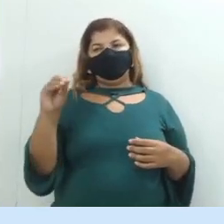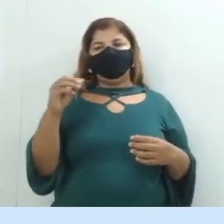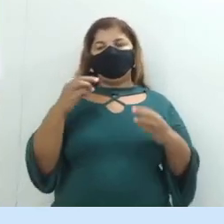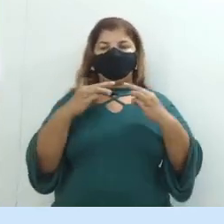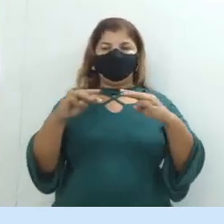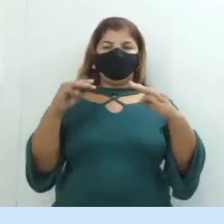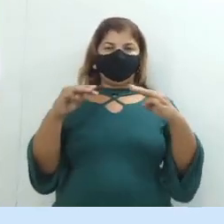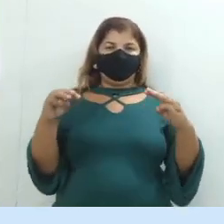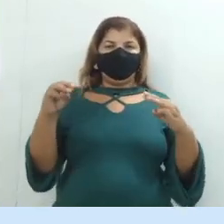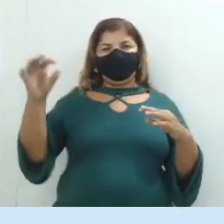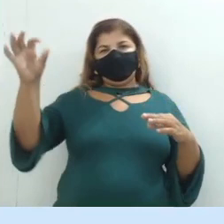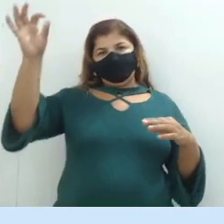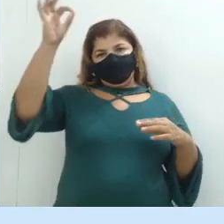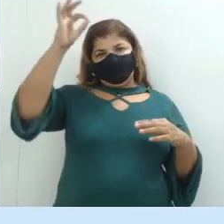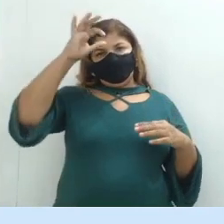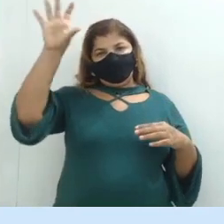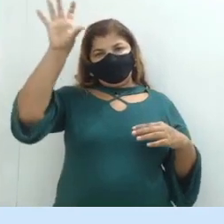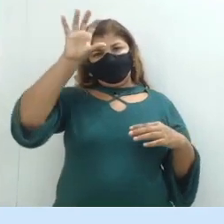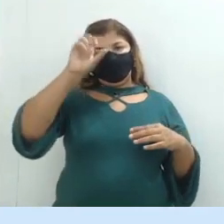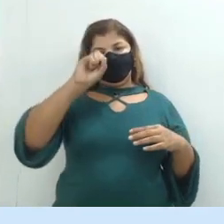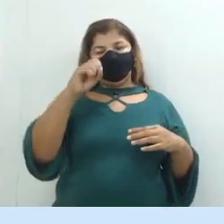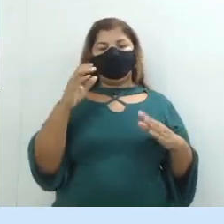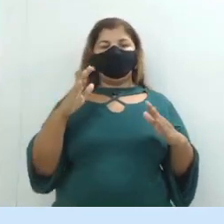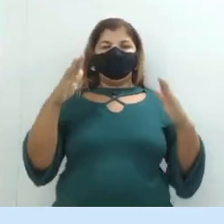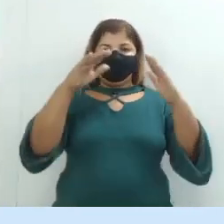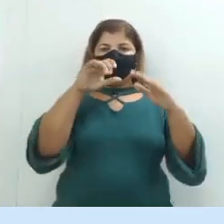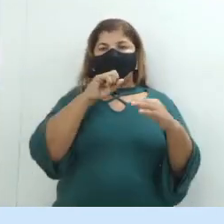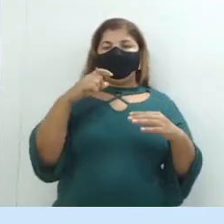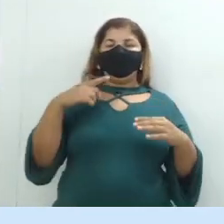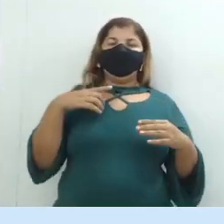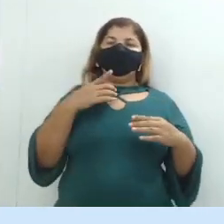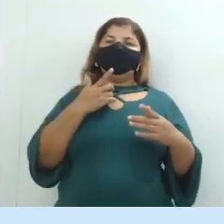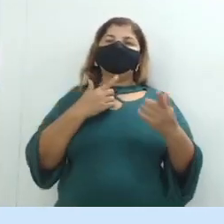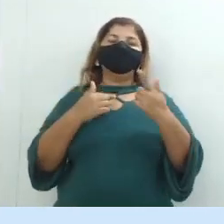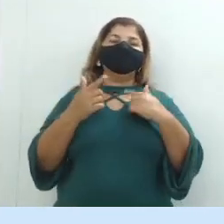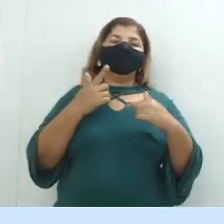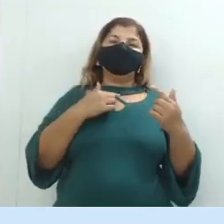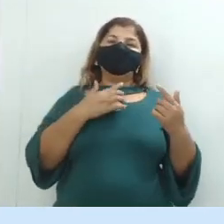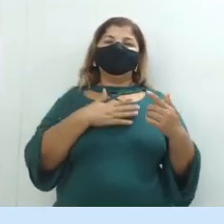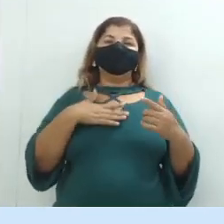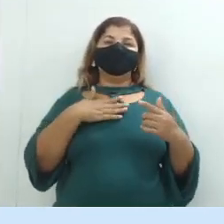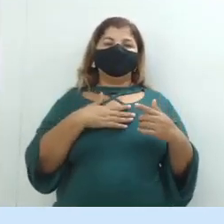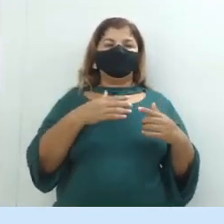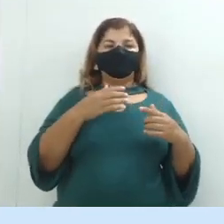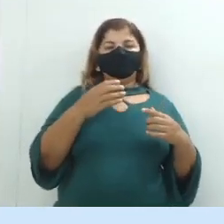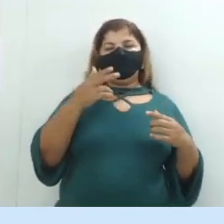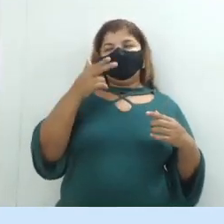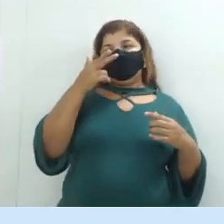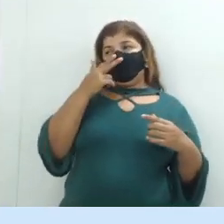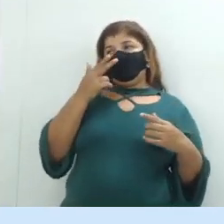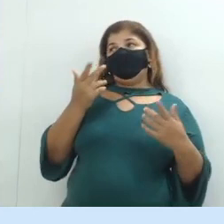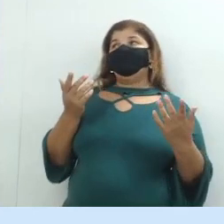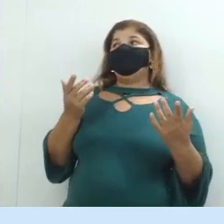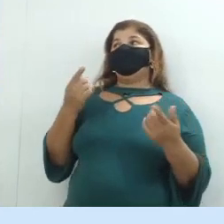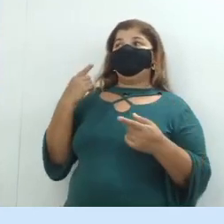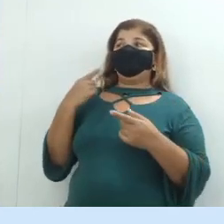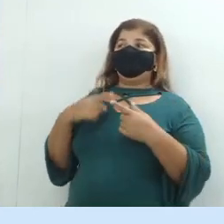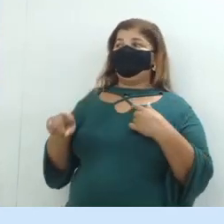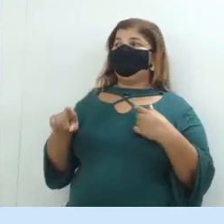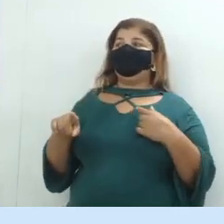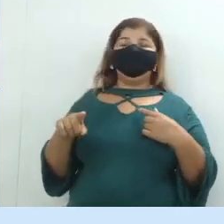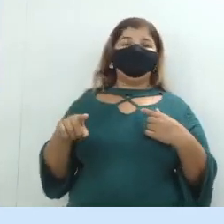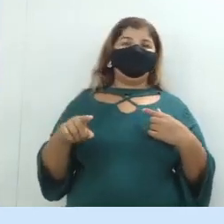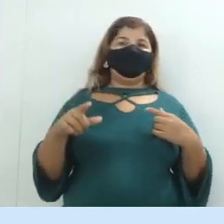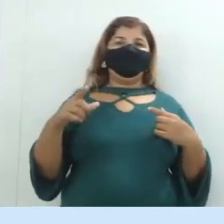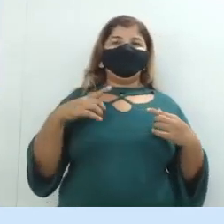bispos tinham existência de prazer, o que ofendia os crentes sinceros e simples. Então, aqueles que comandavam a igreja tinham uma